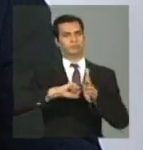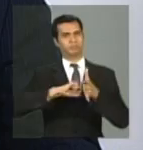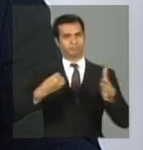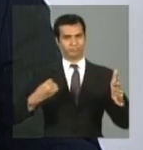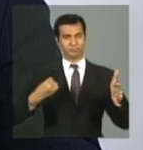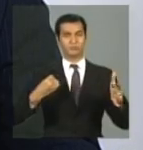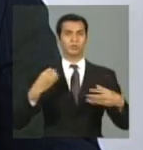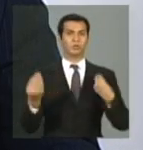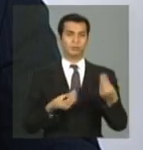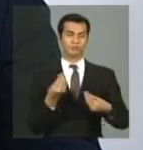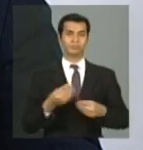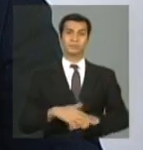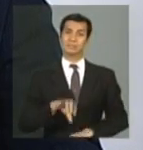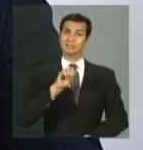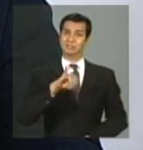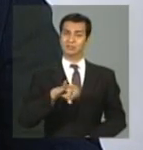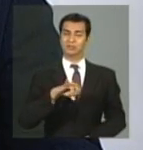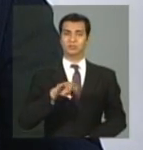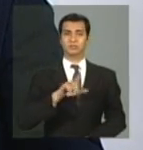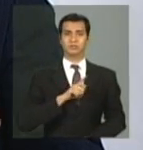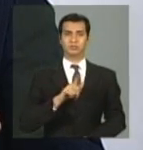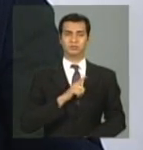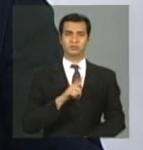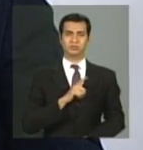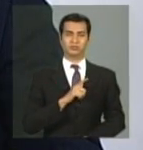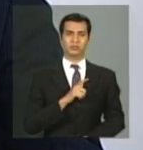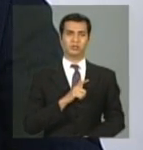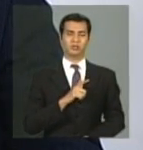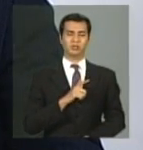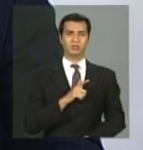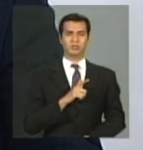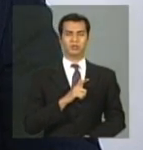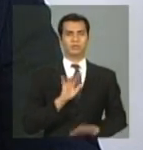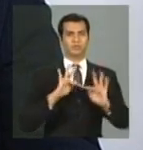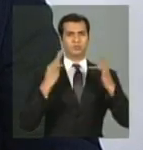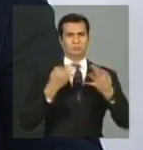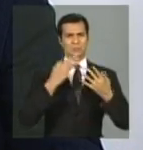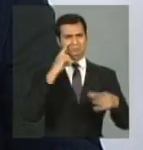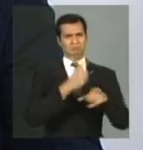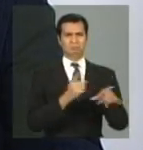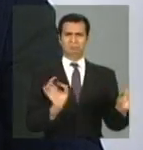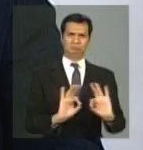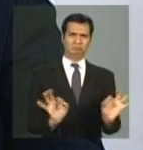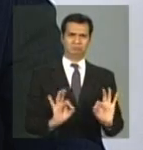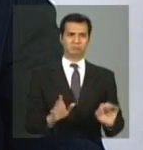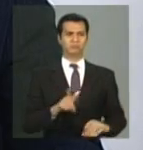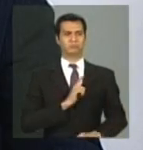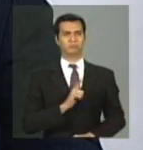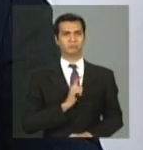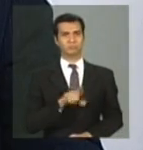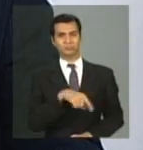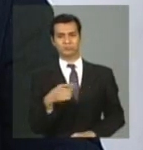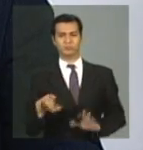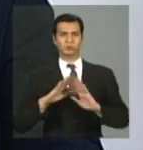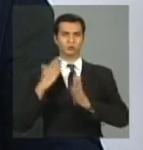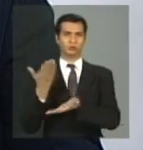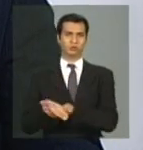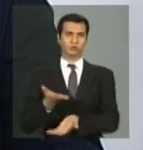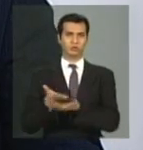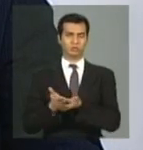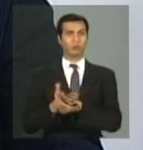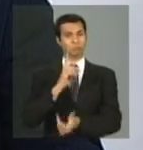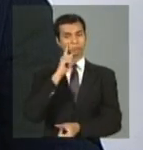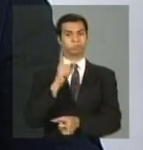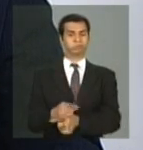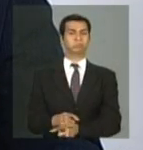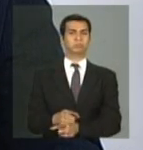a frequência escolar, ele estava numa situação de não localizado, aparece a frequência escolar, haverá por aqui um